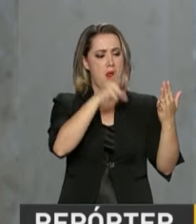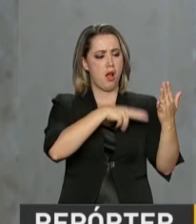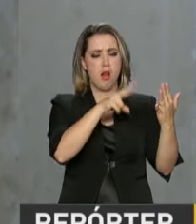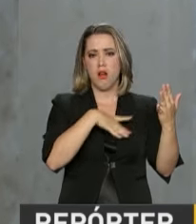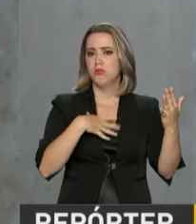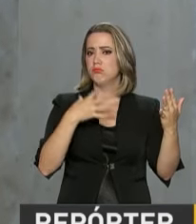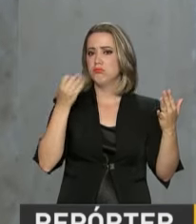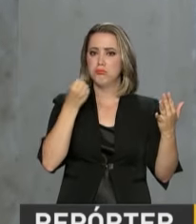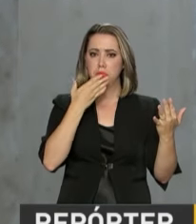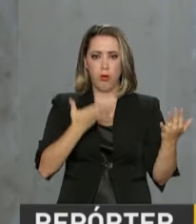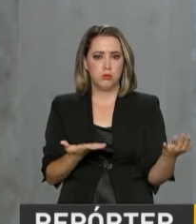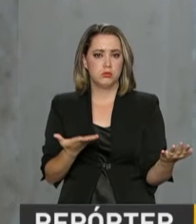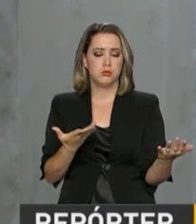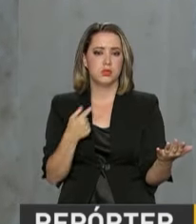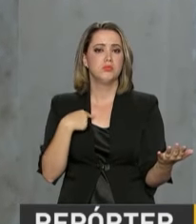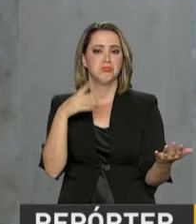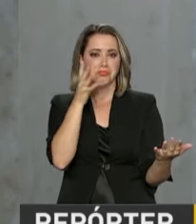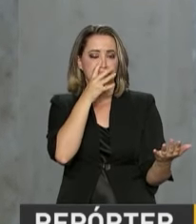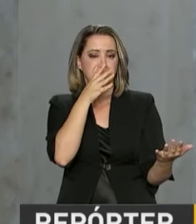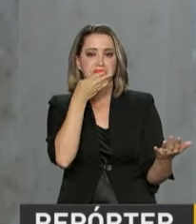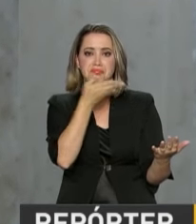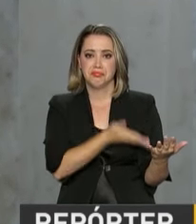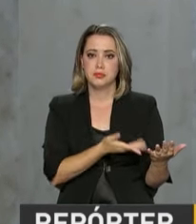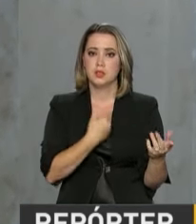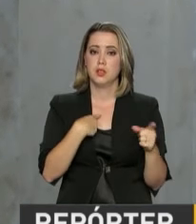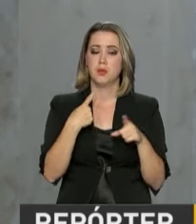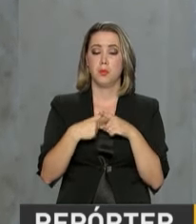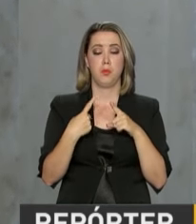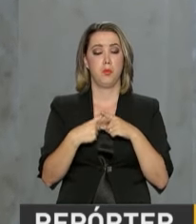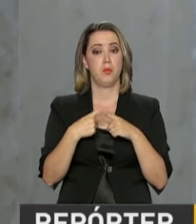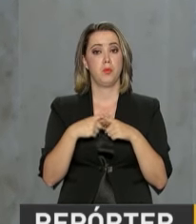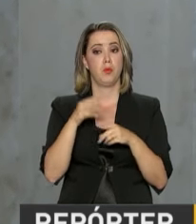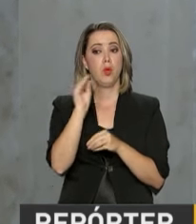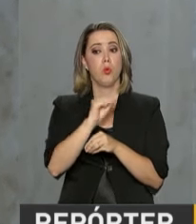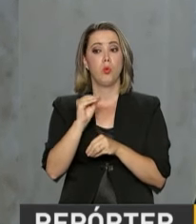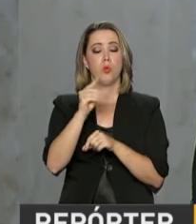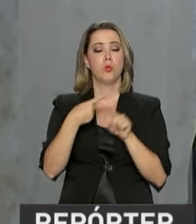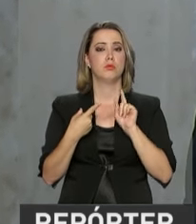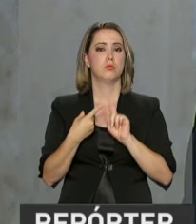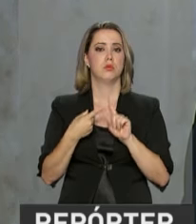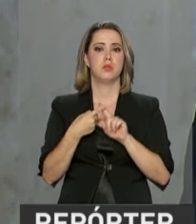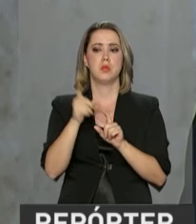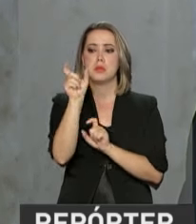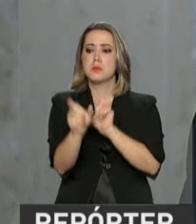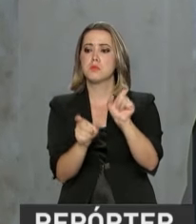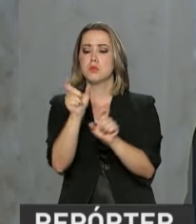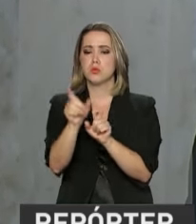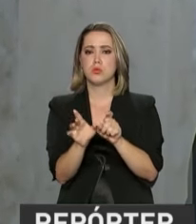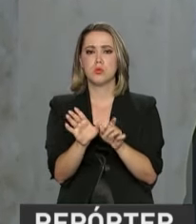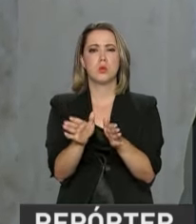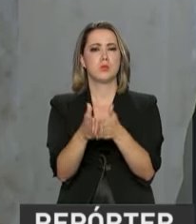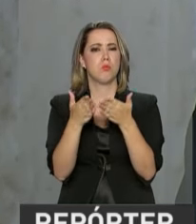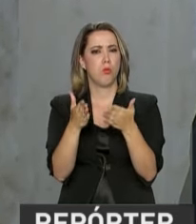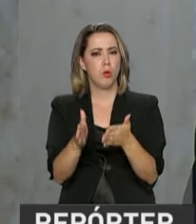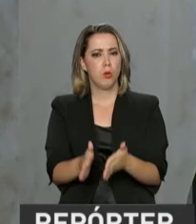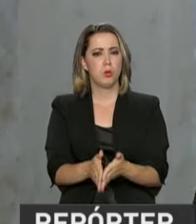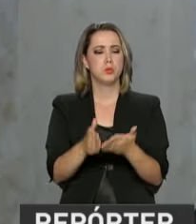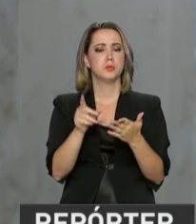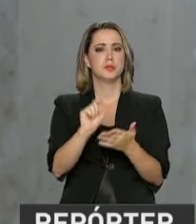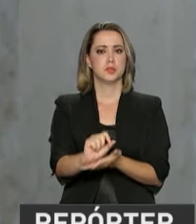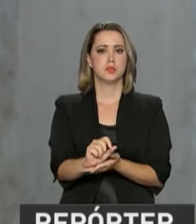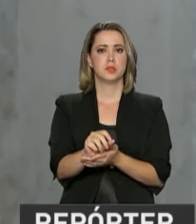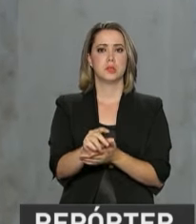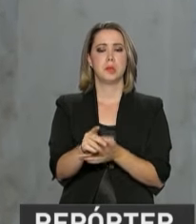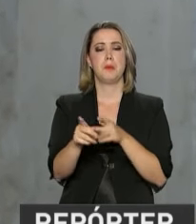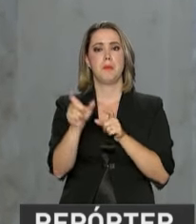e que procura primeiro a preservar as pessoas mais vulneráveis do dia cinco pessoas que